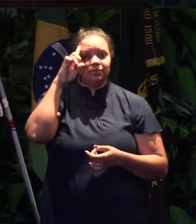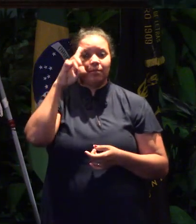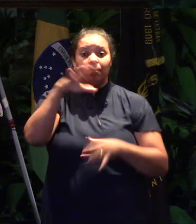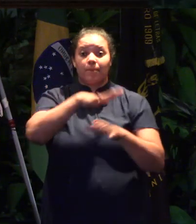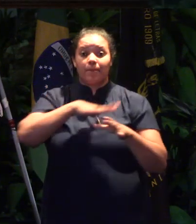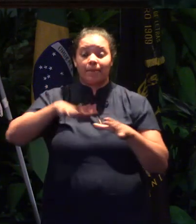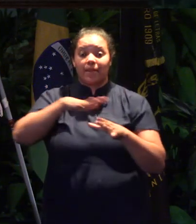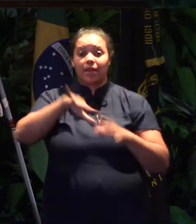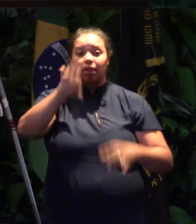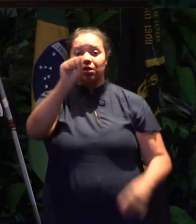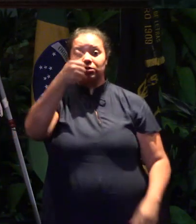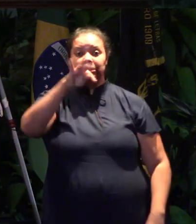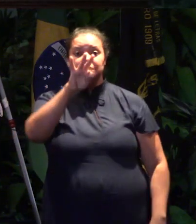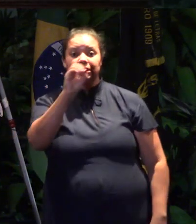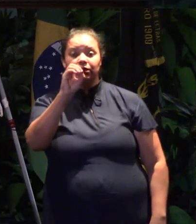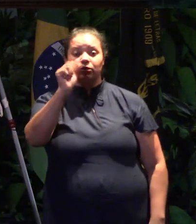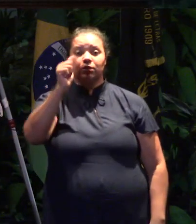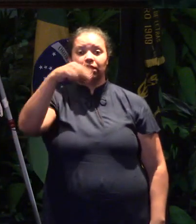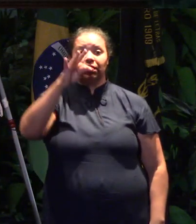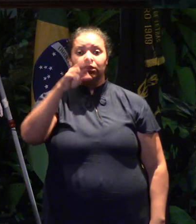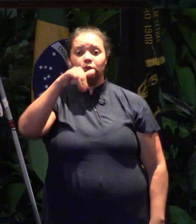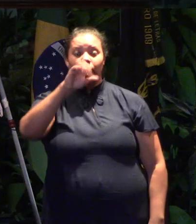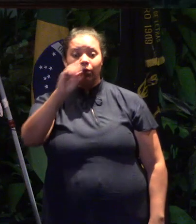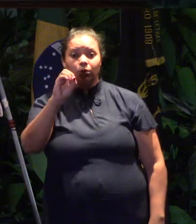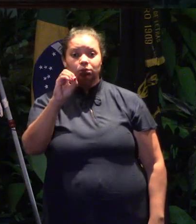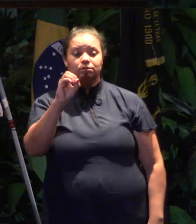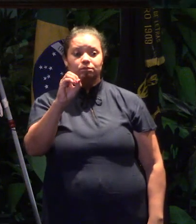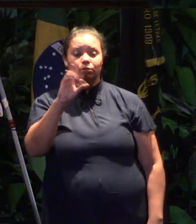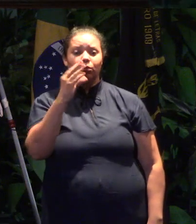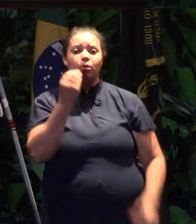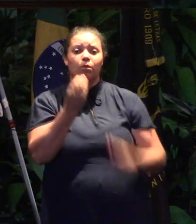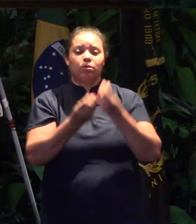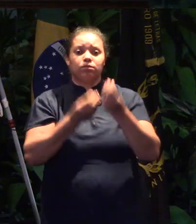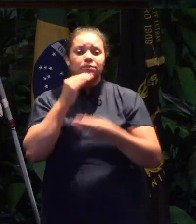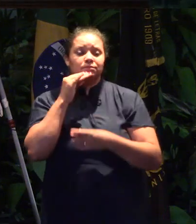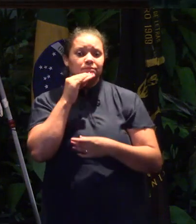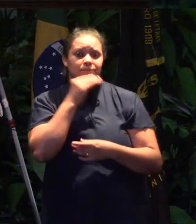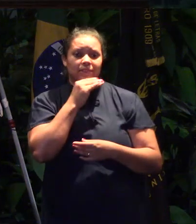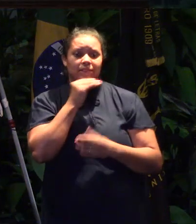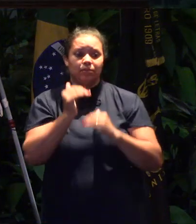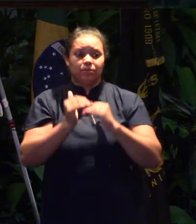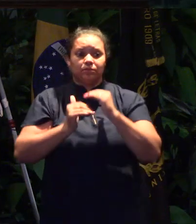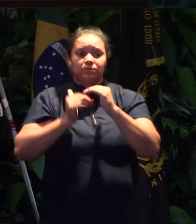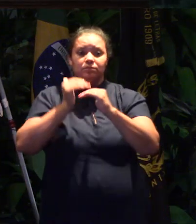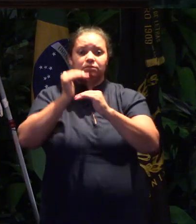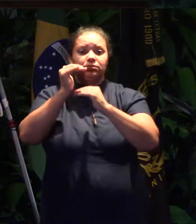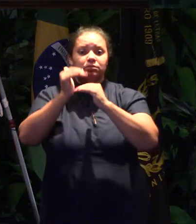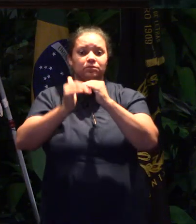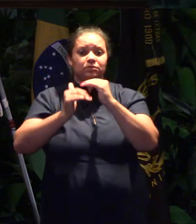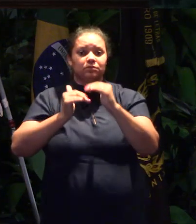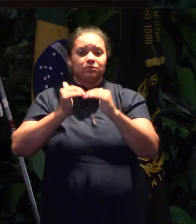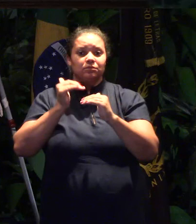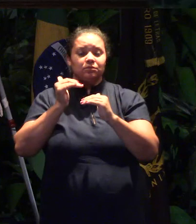Antônio, né, é como você percebe o desenvolvimento, se é que existe,